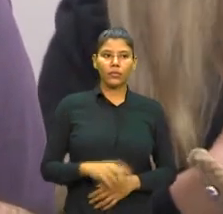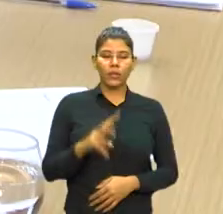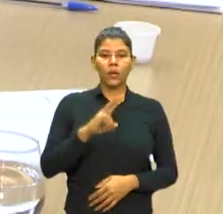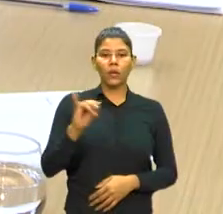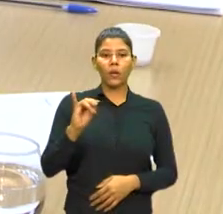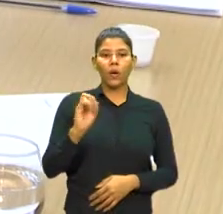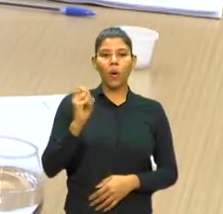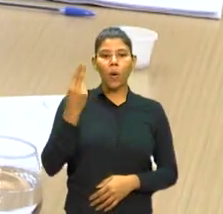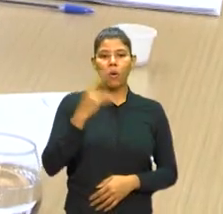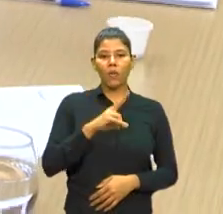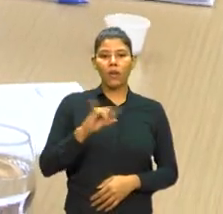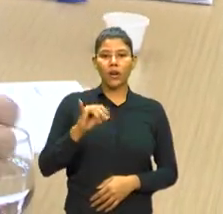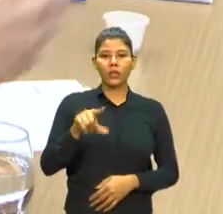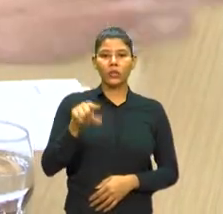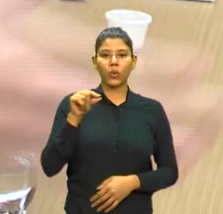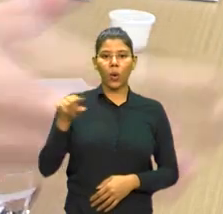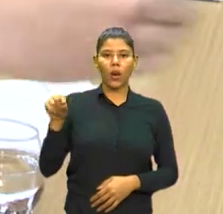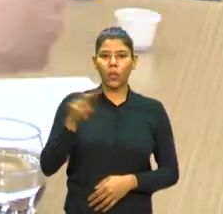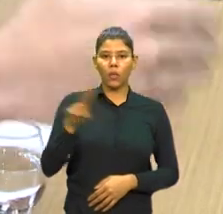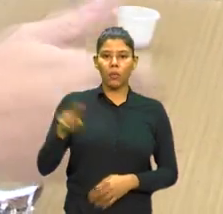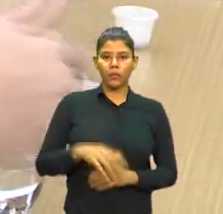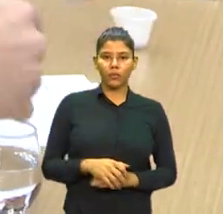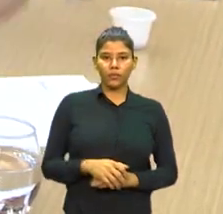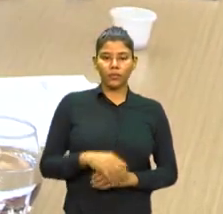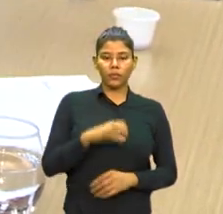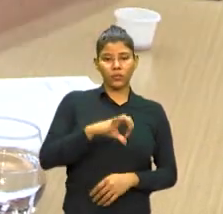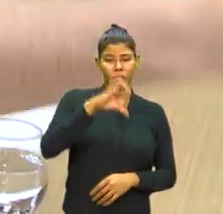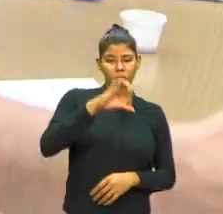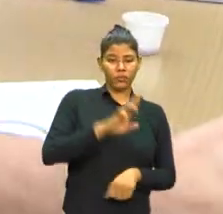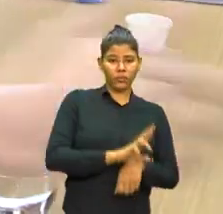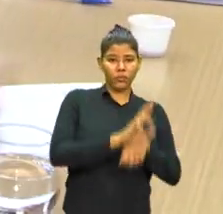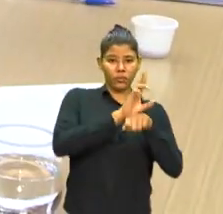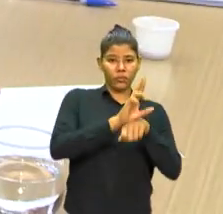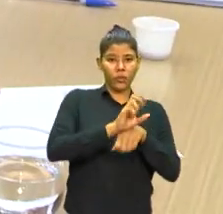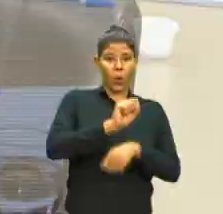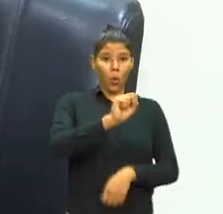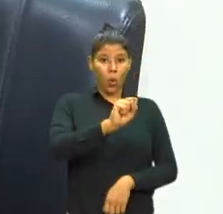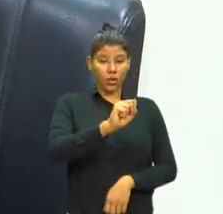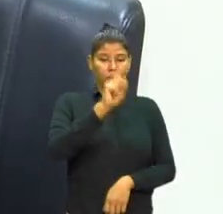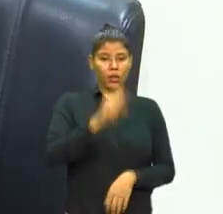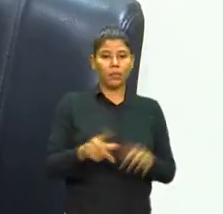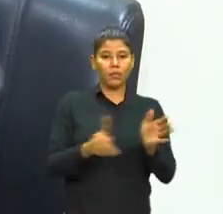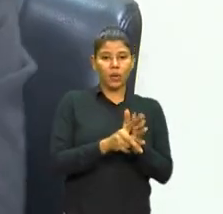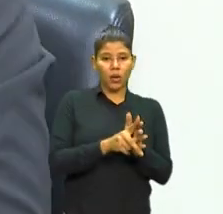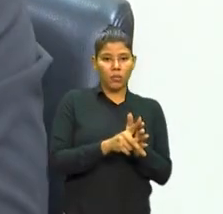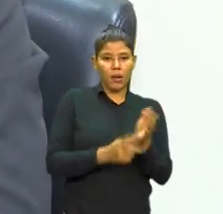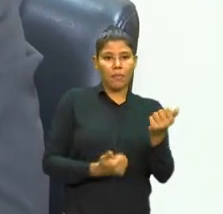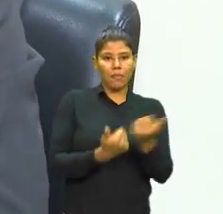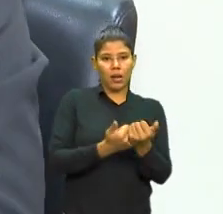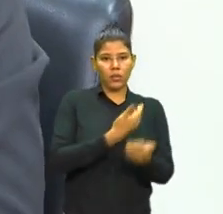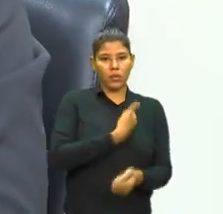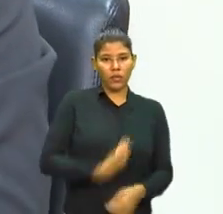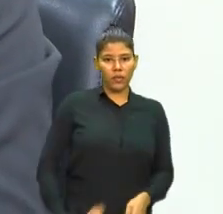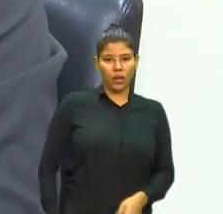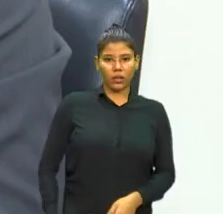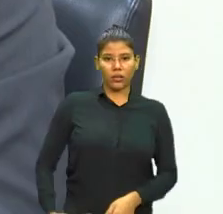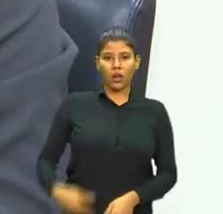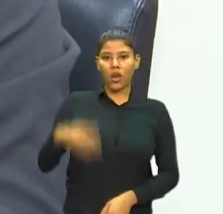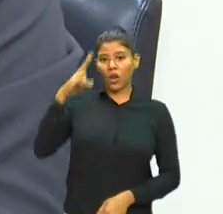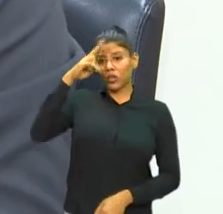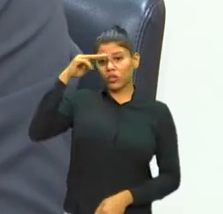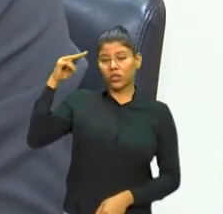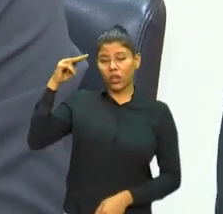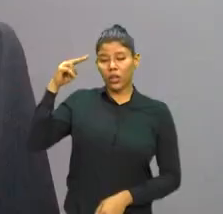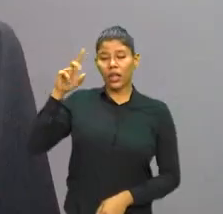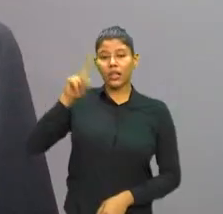adequados dos nove representantes de partidos oito são da base do governo o deputado Soldado Noélio é o único